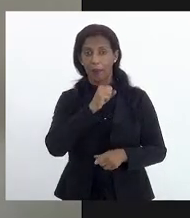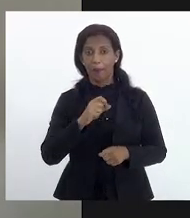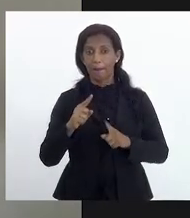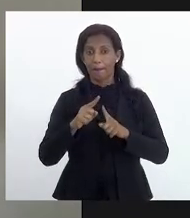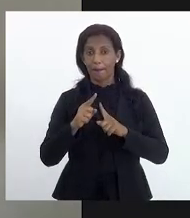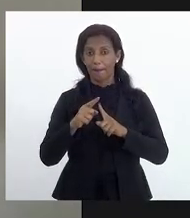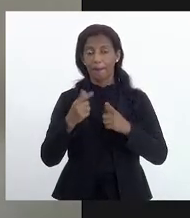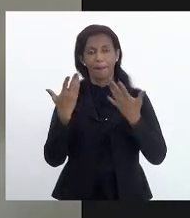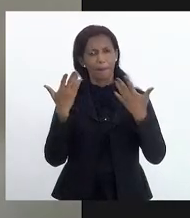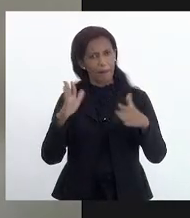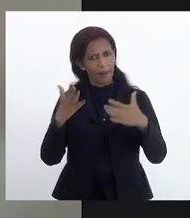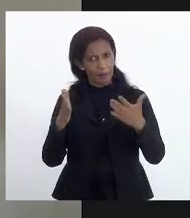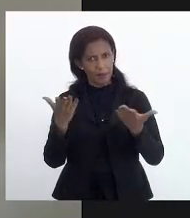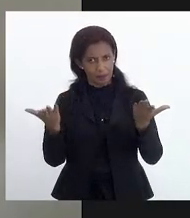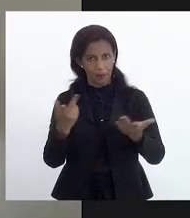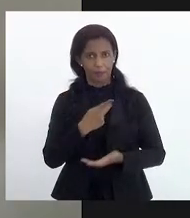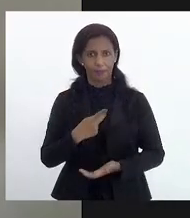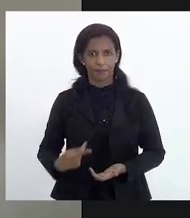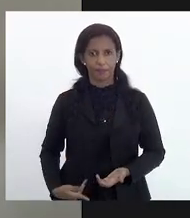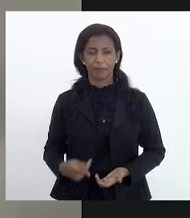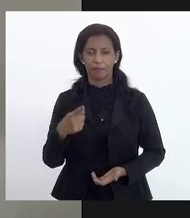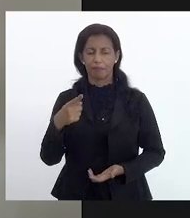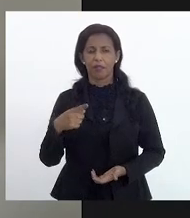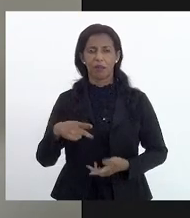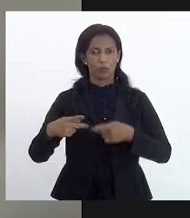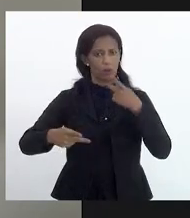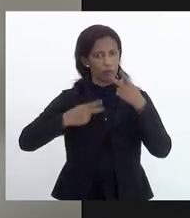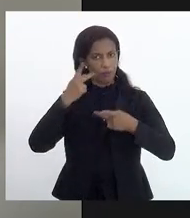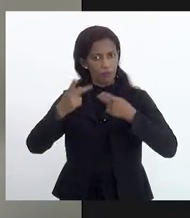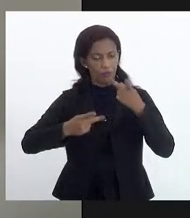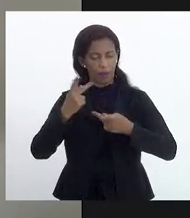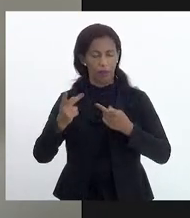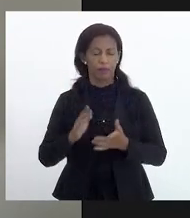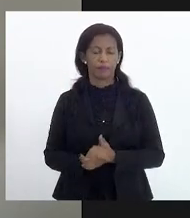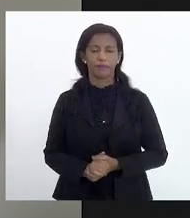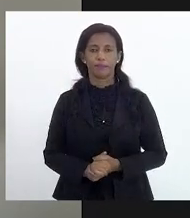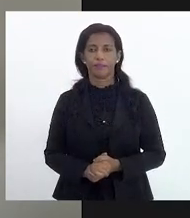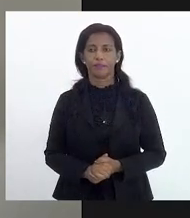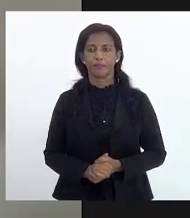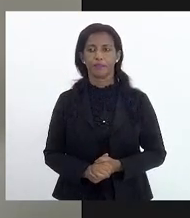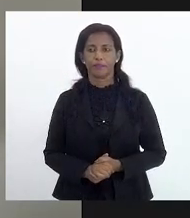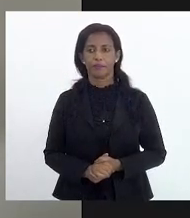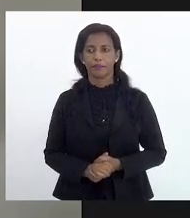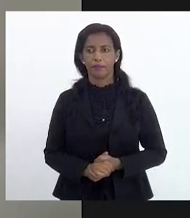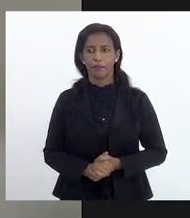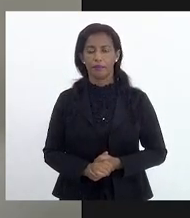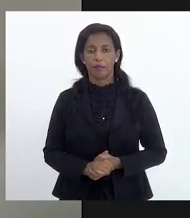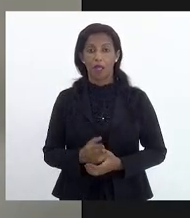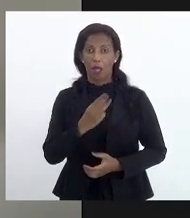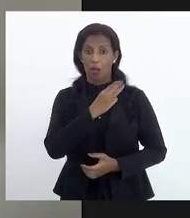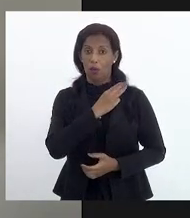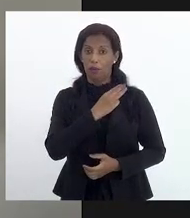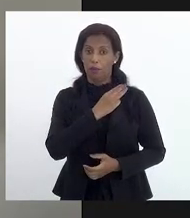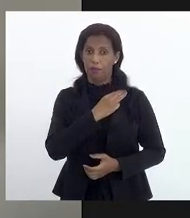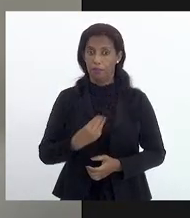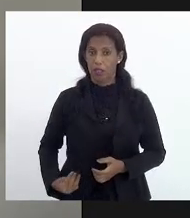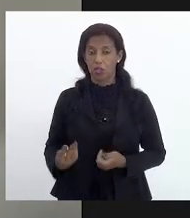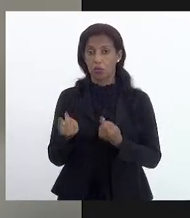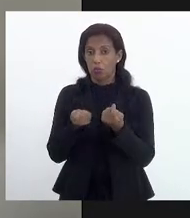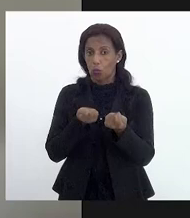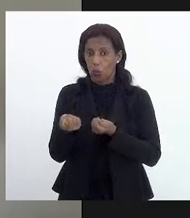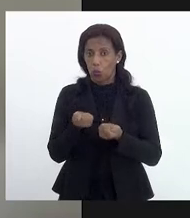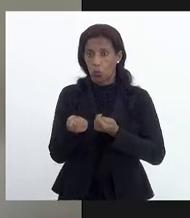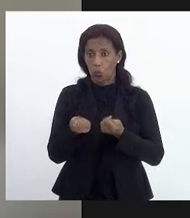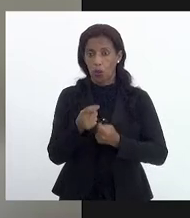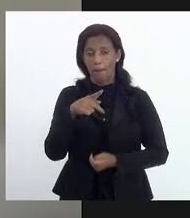primeiro parabenizar a Vossa Excelência pela sua colocação com relação ao ministro da Economia,